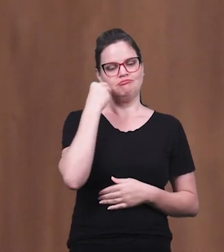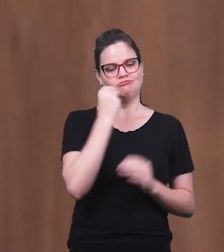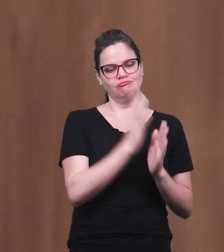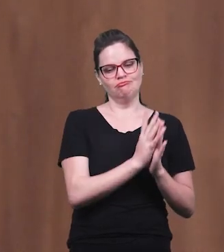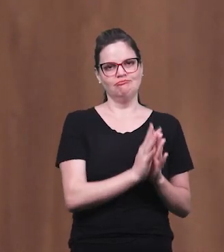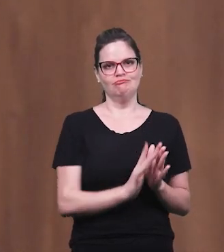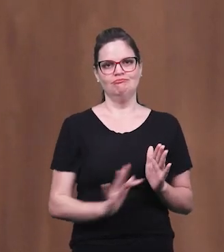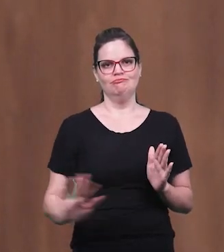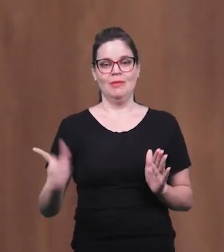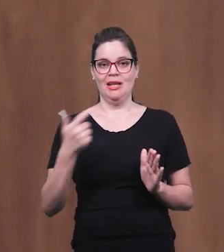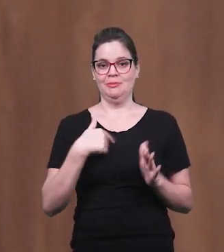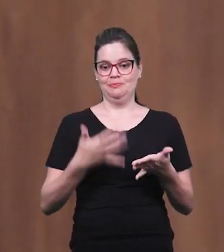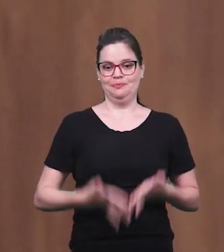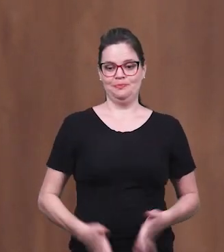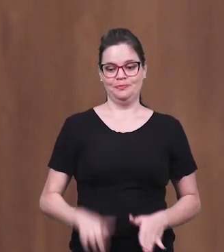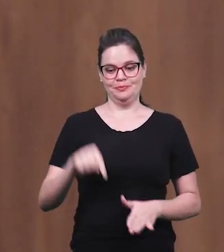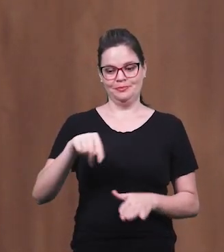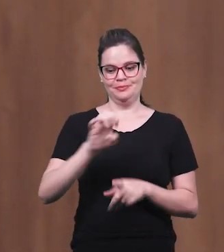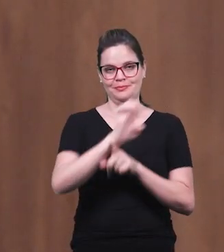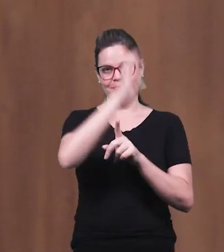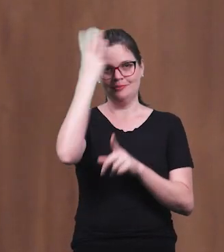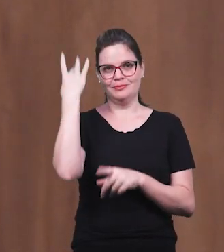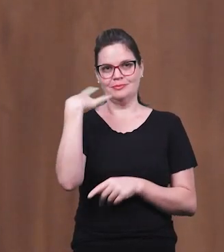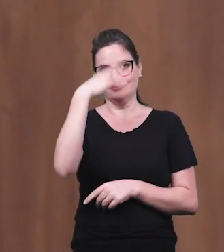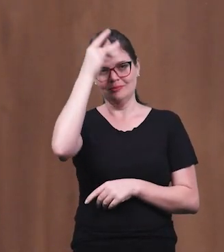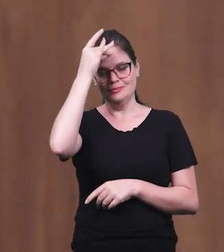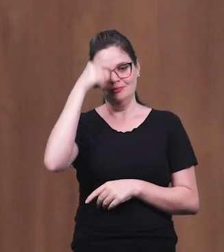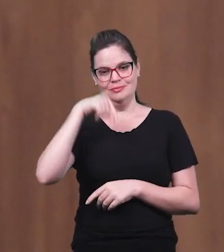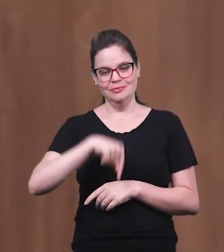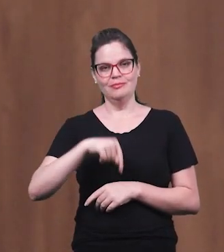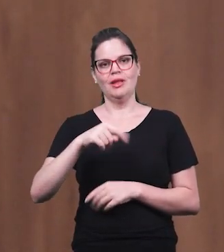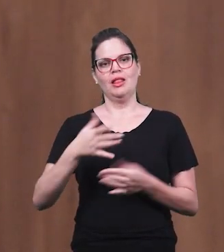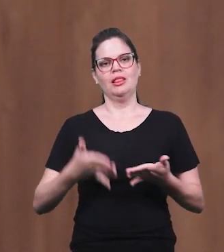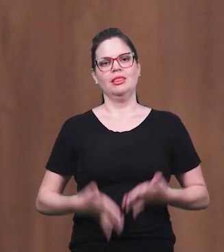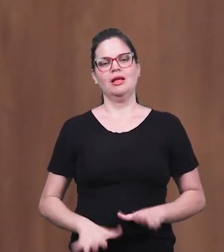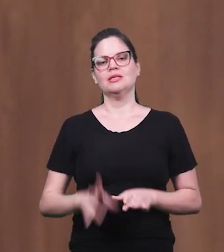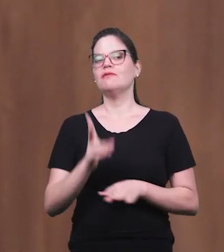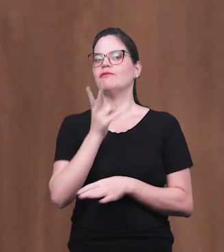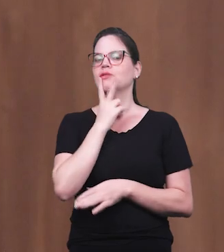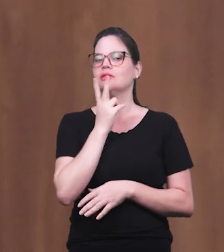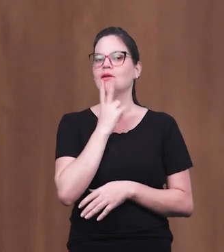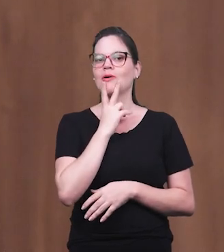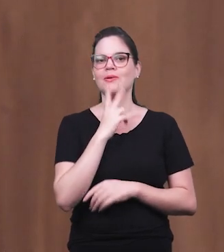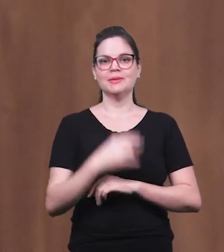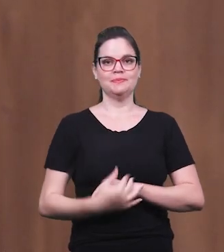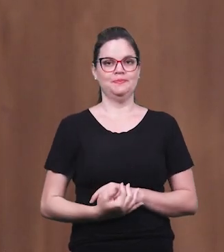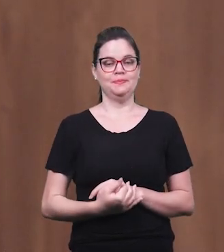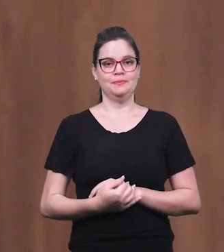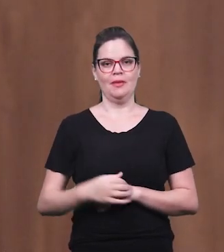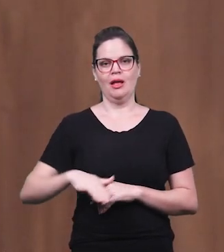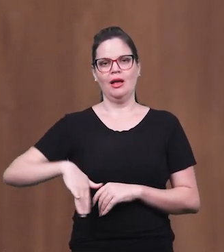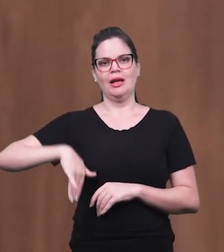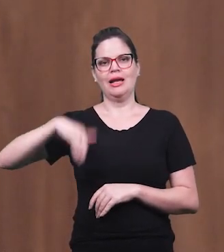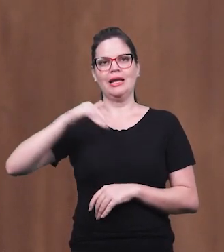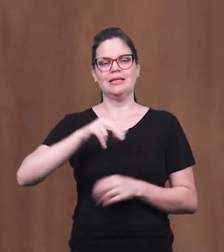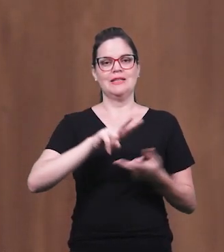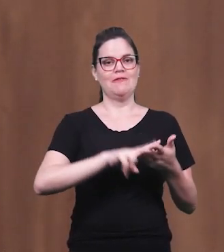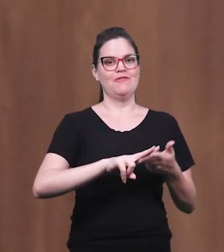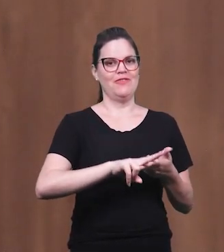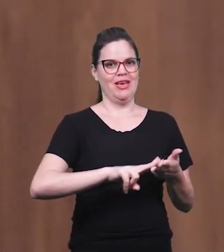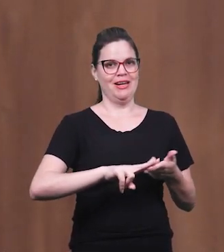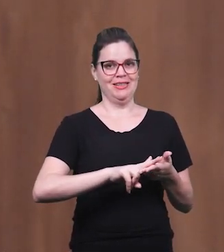eu sou natural do Espírito Santo, né, eu nasci em Vitória, né, e cresci em Viana,